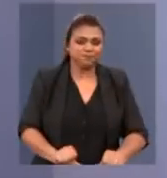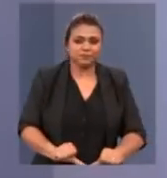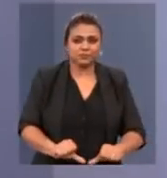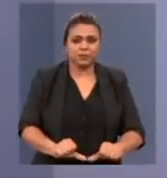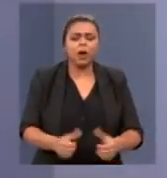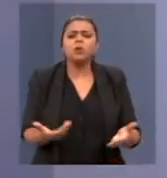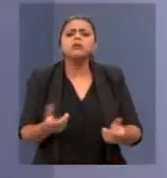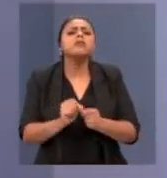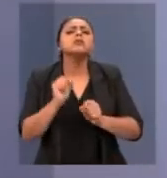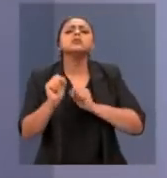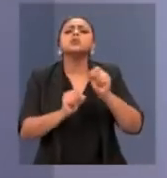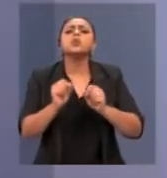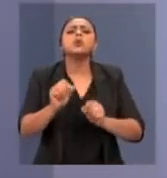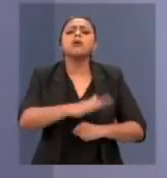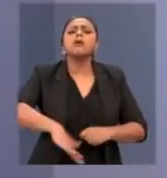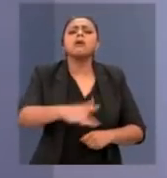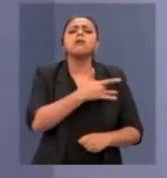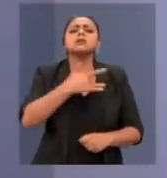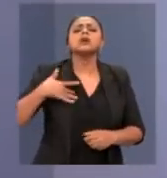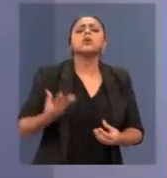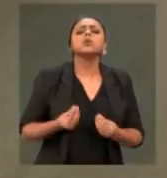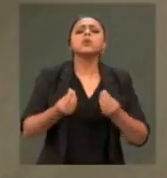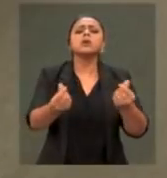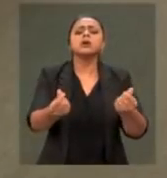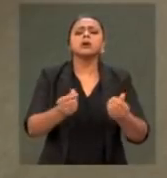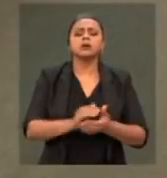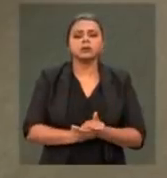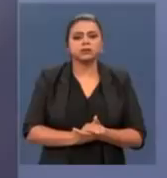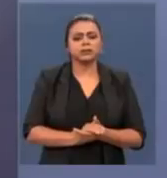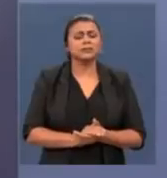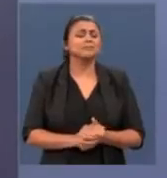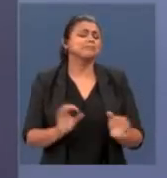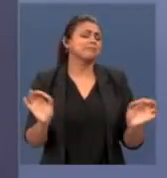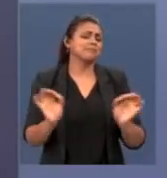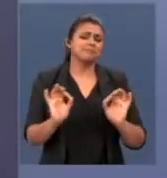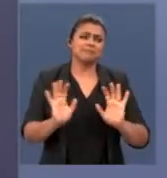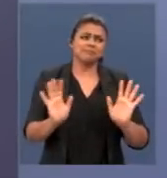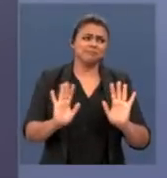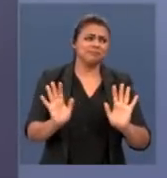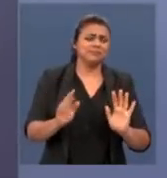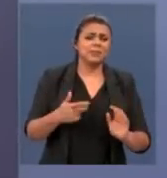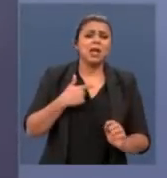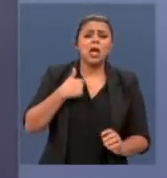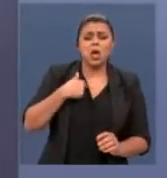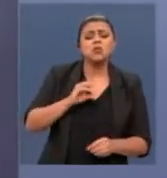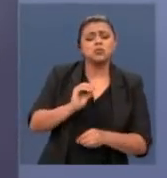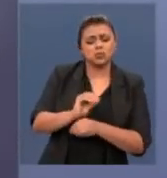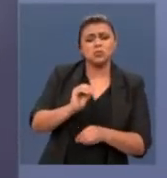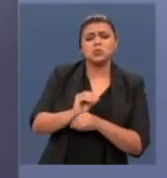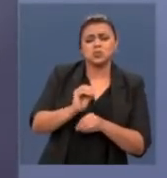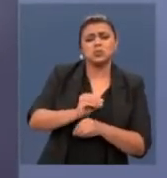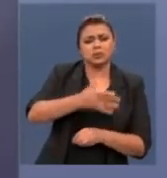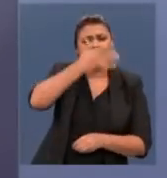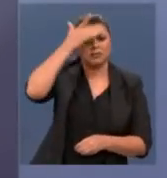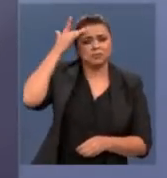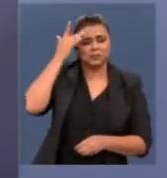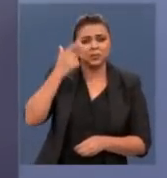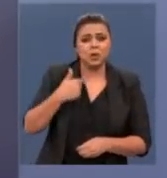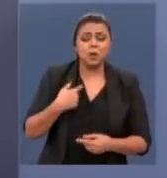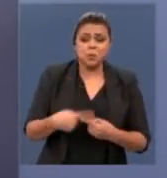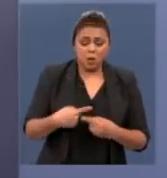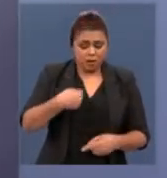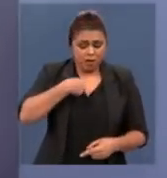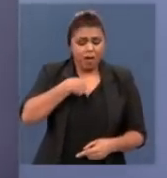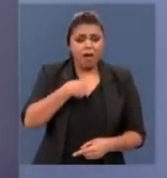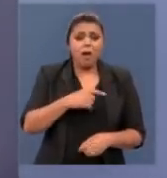que se refere à saúde e qualidade nós que não agridam eu vou cuidar das pessoas eu como médico